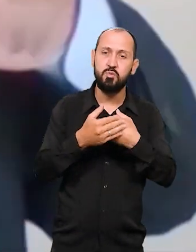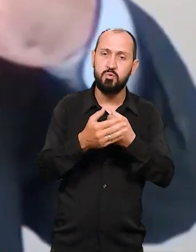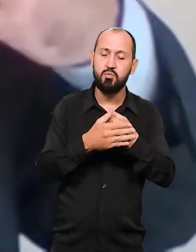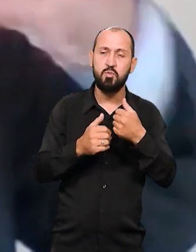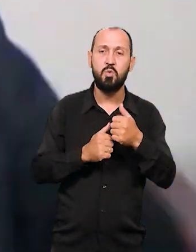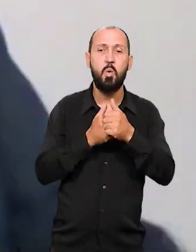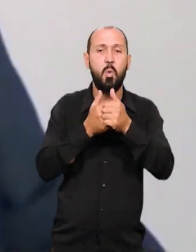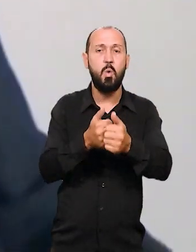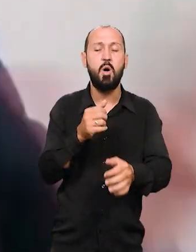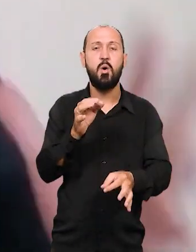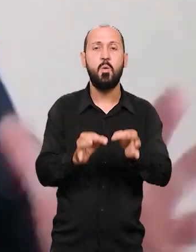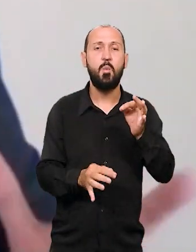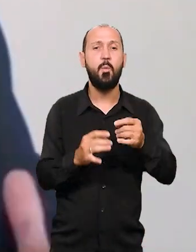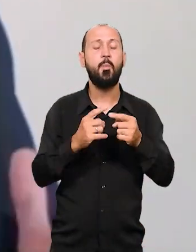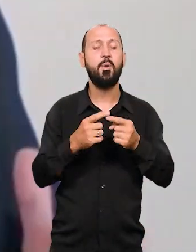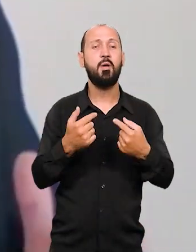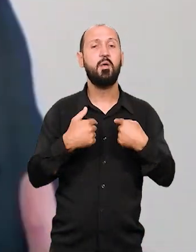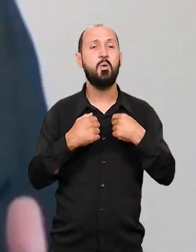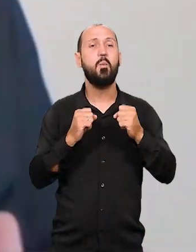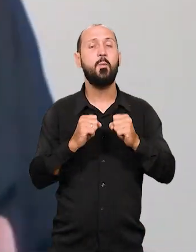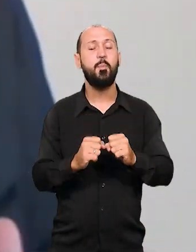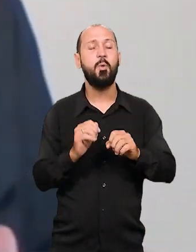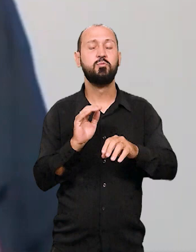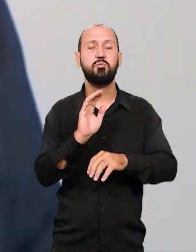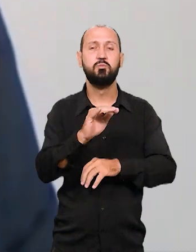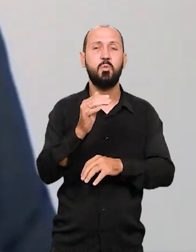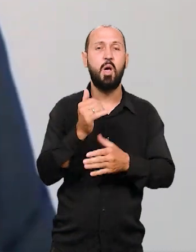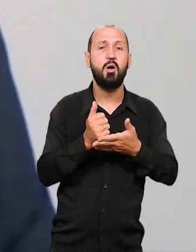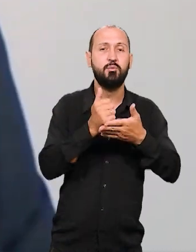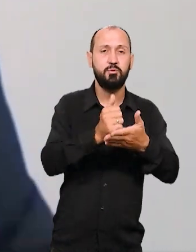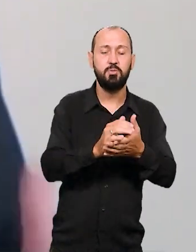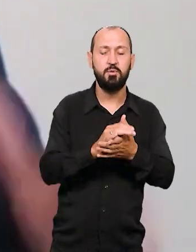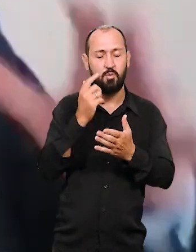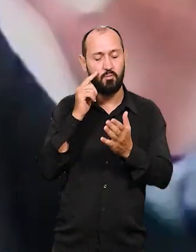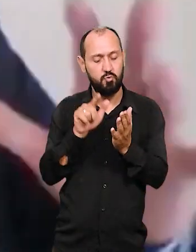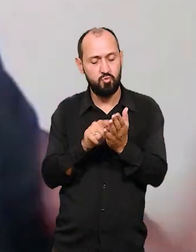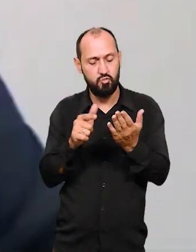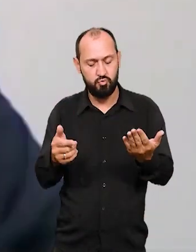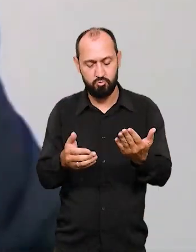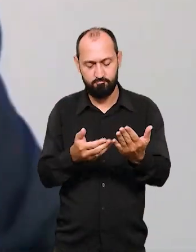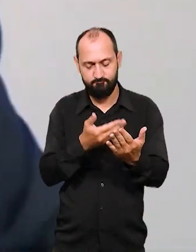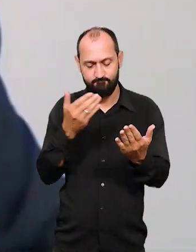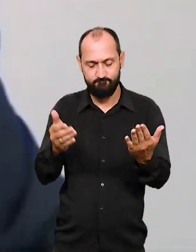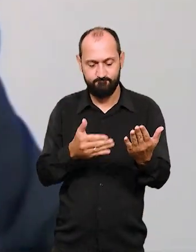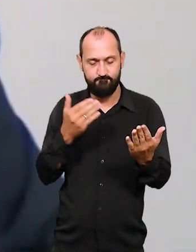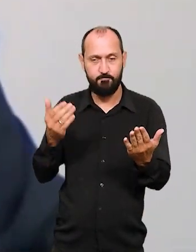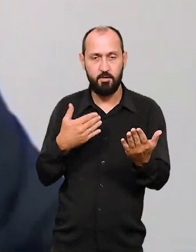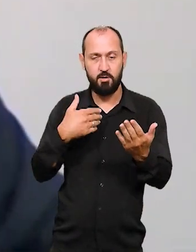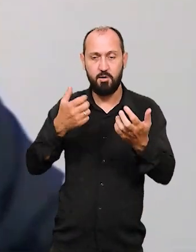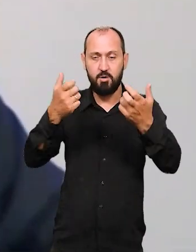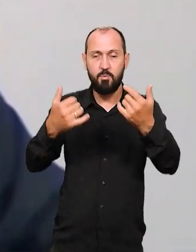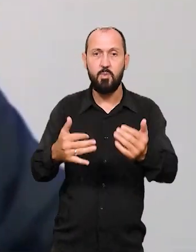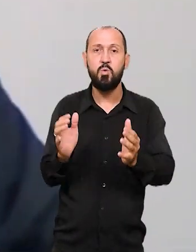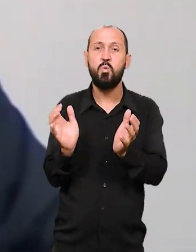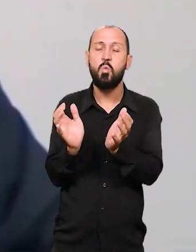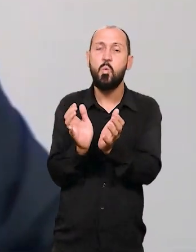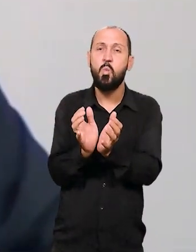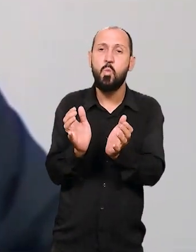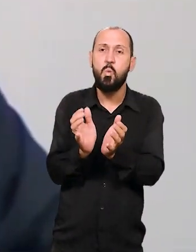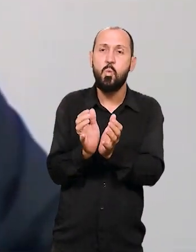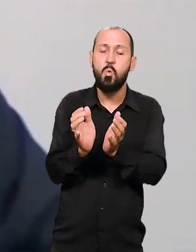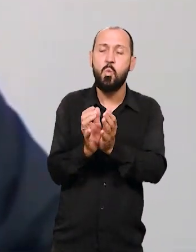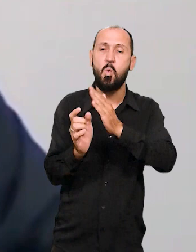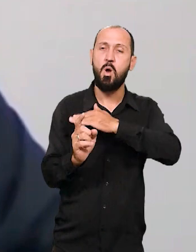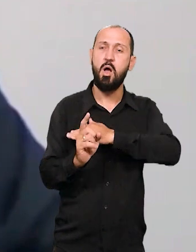carinho, de uma assessoria jurídica? Por que eu não posso procurar isso? E eu vi uma matéria de jornal falando sobre um grupo